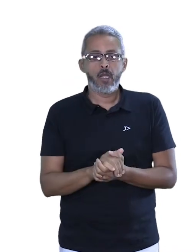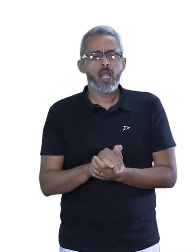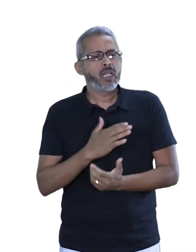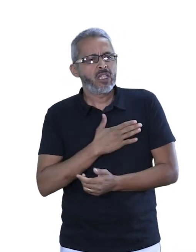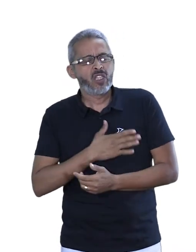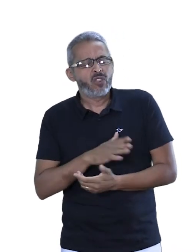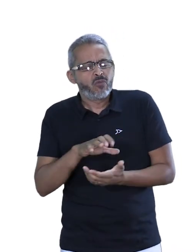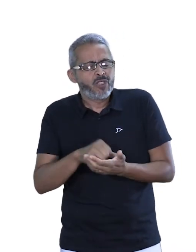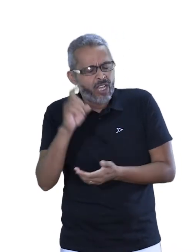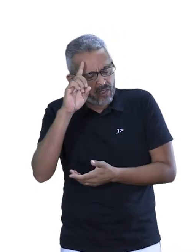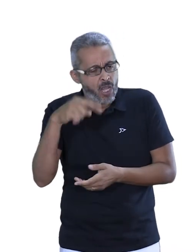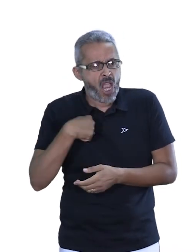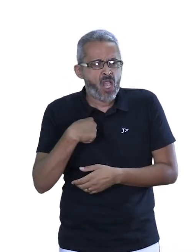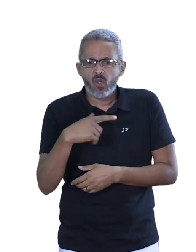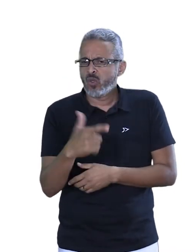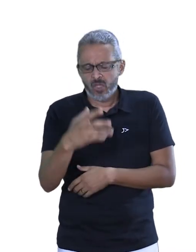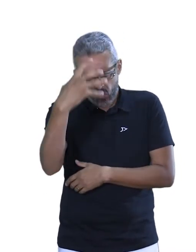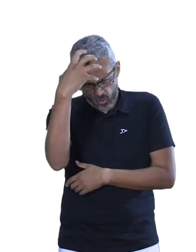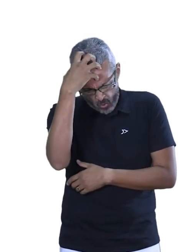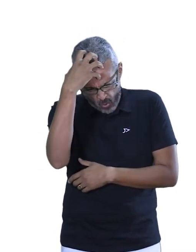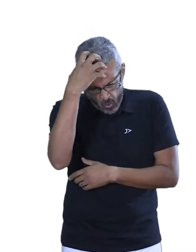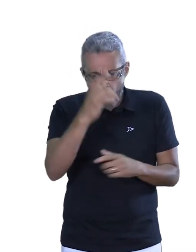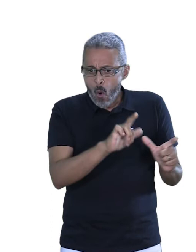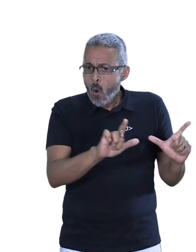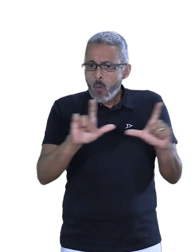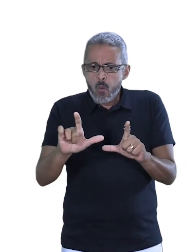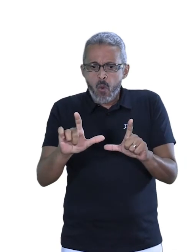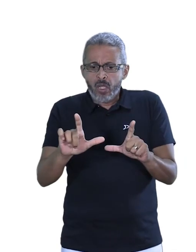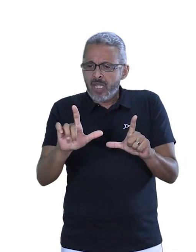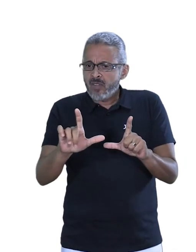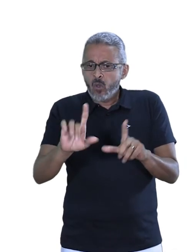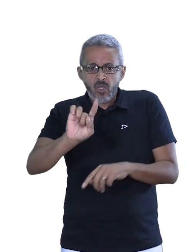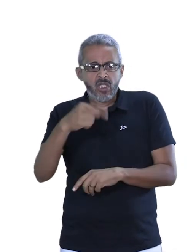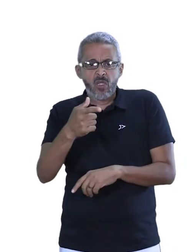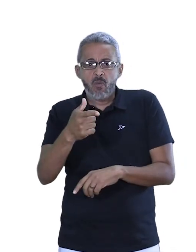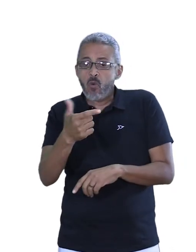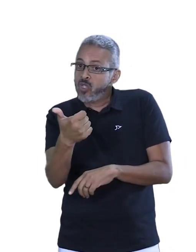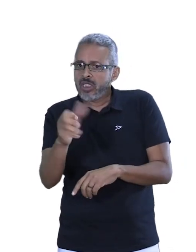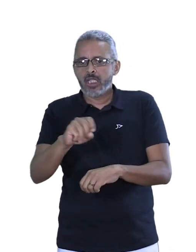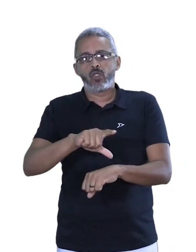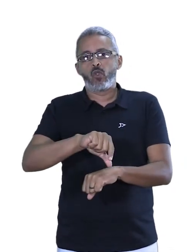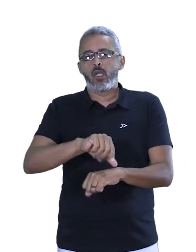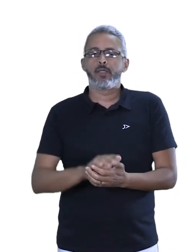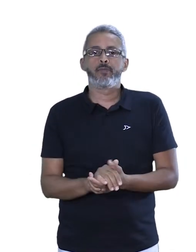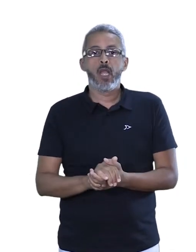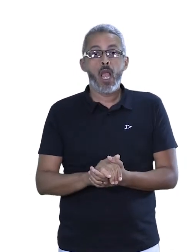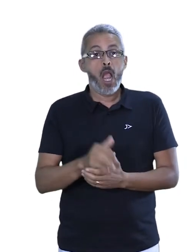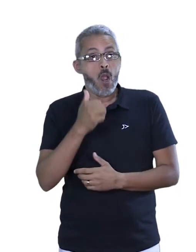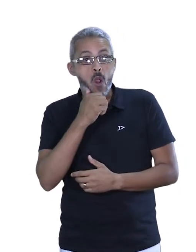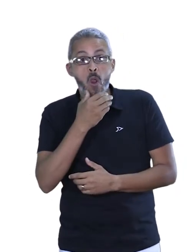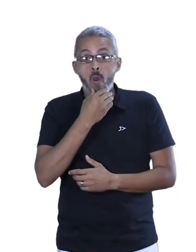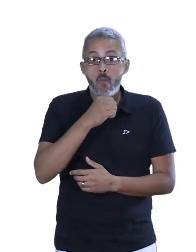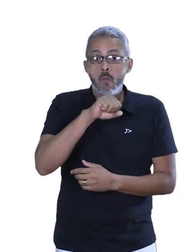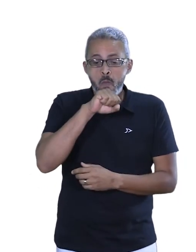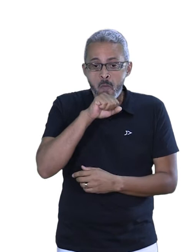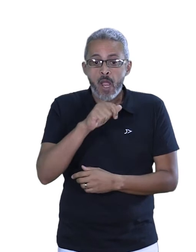Queridíssimo diário, eu tenho culpa se passo um montão de programas legais depois das 10? Na minha opinião, os pais deveriam deixar os